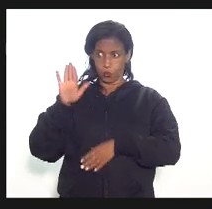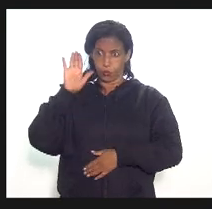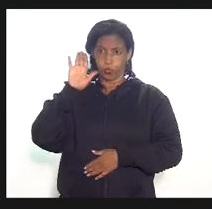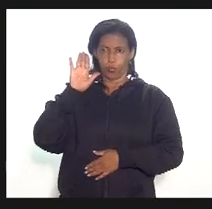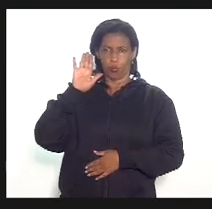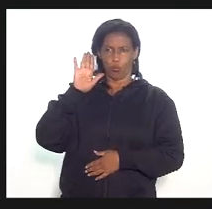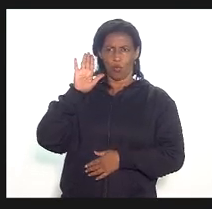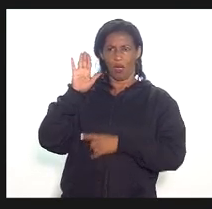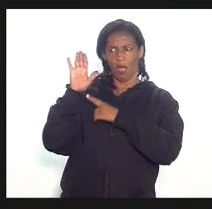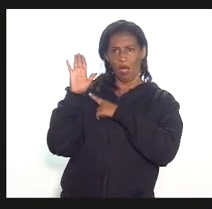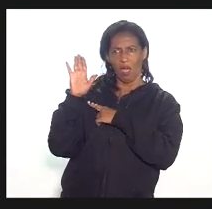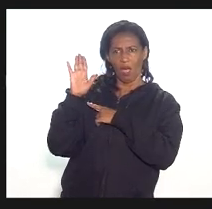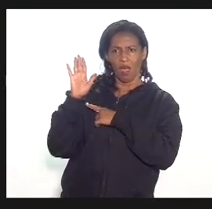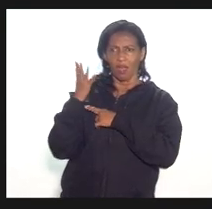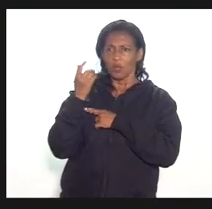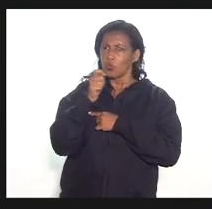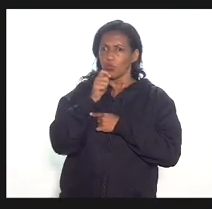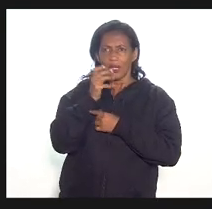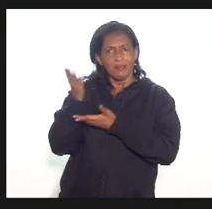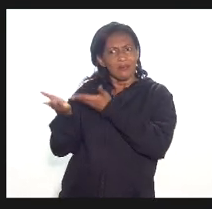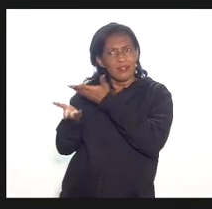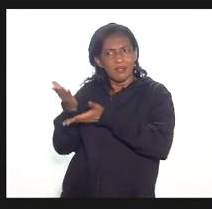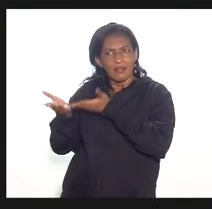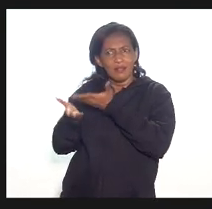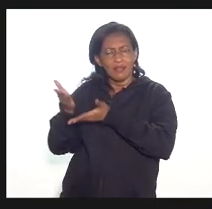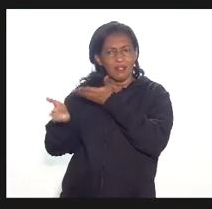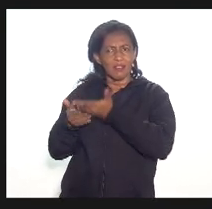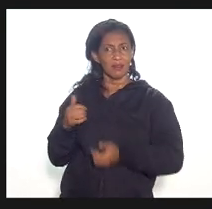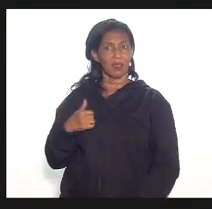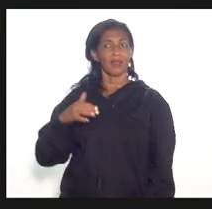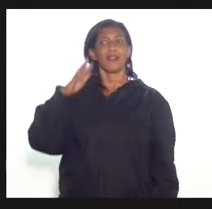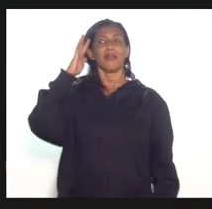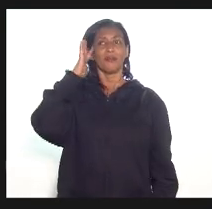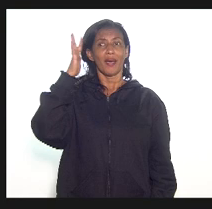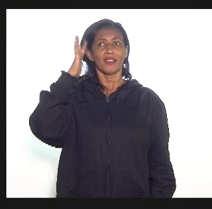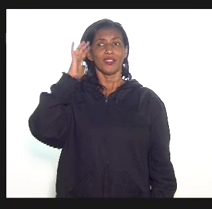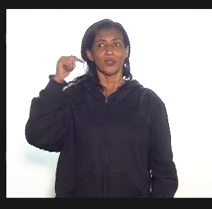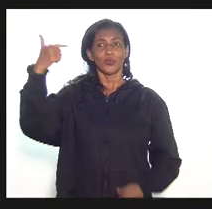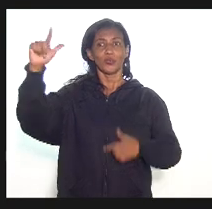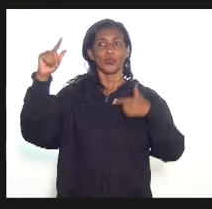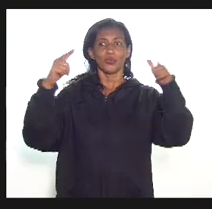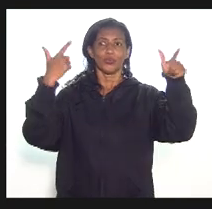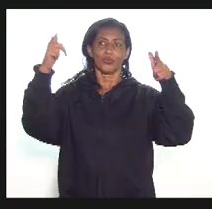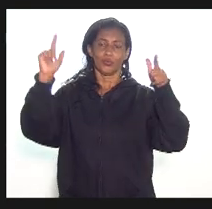está sendo tratado assim imagine os outros